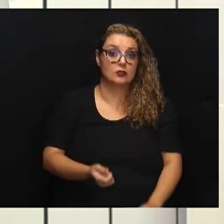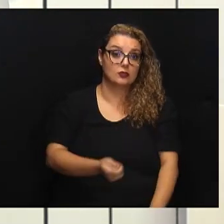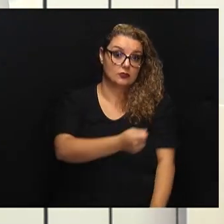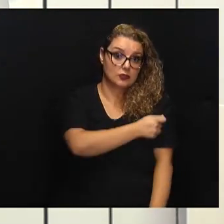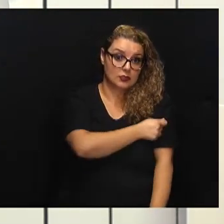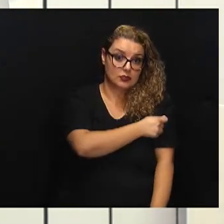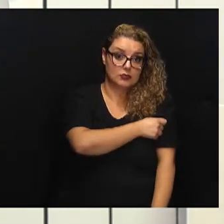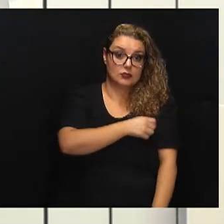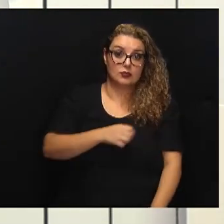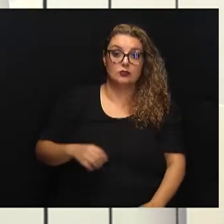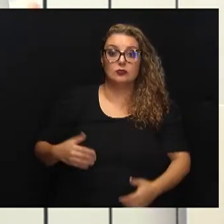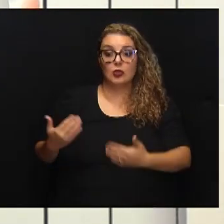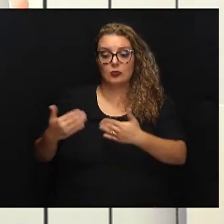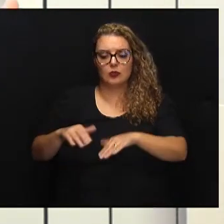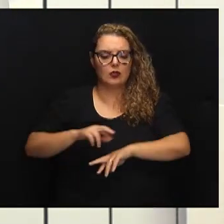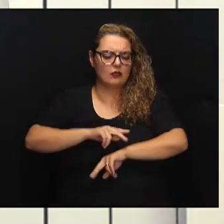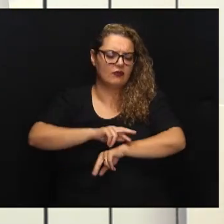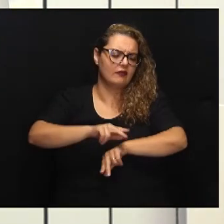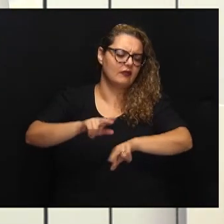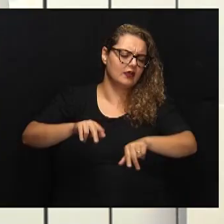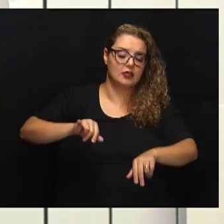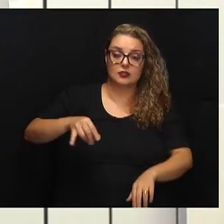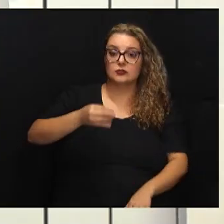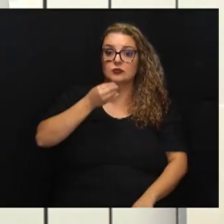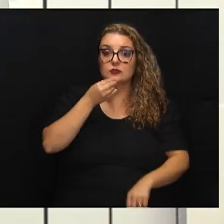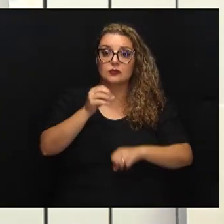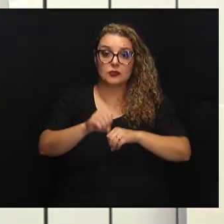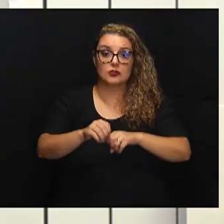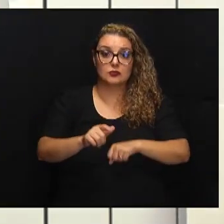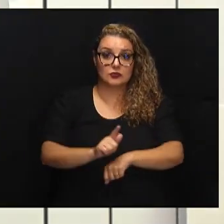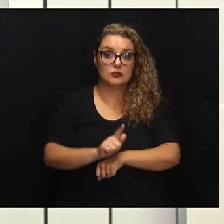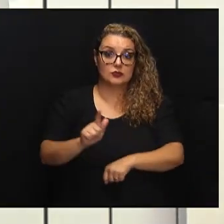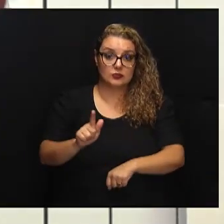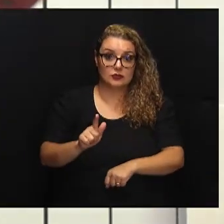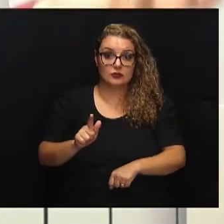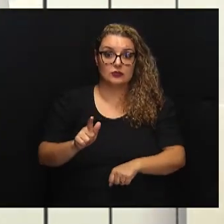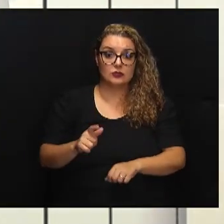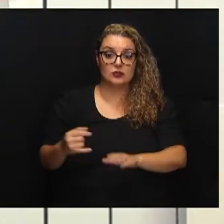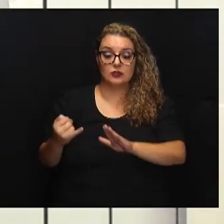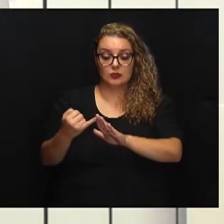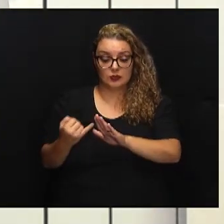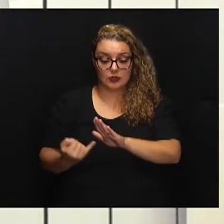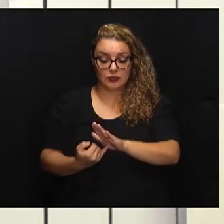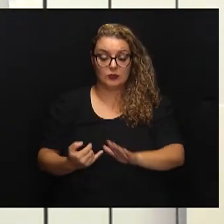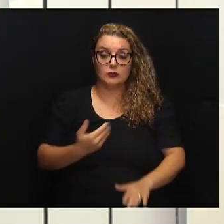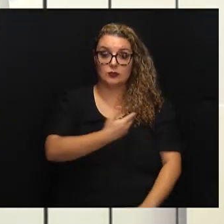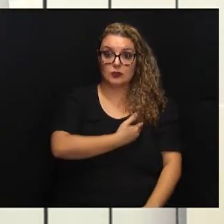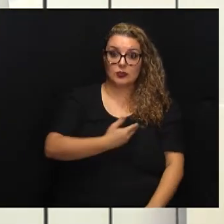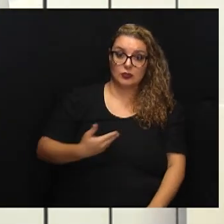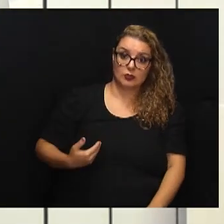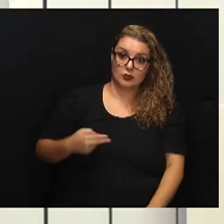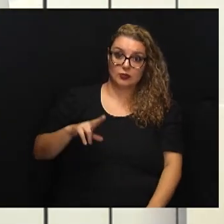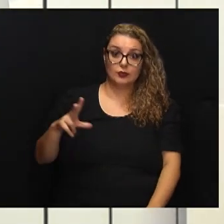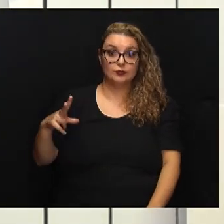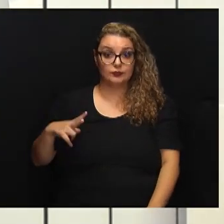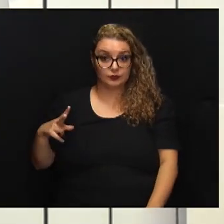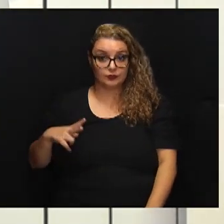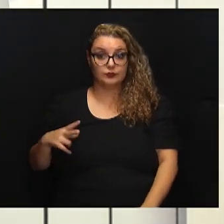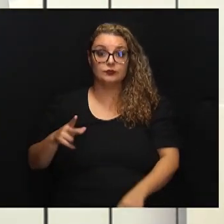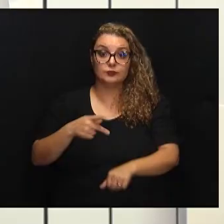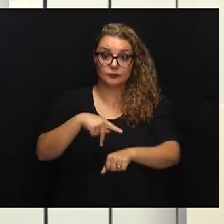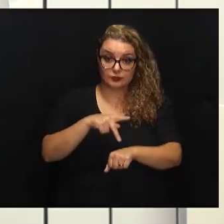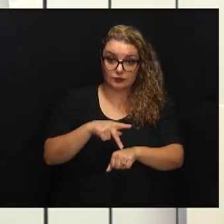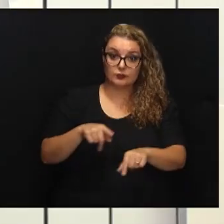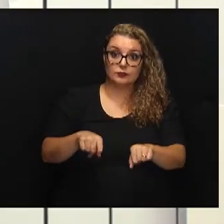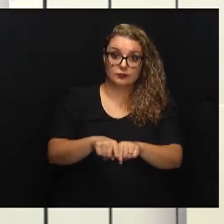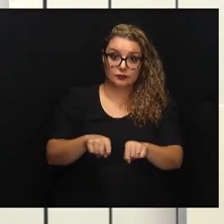O exame abre diversas portas para o ensino superior em instituições públicas ou privadas no país e